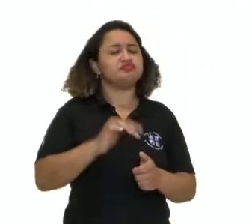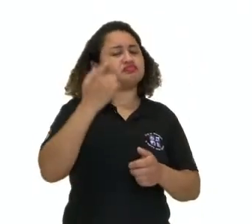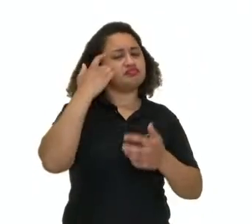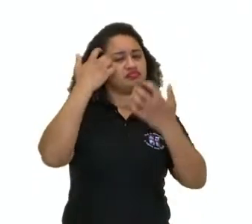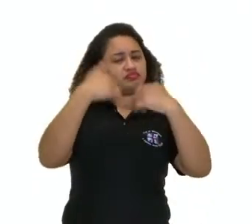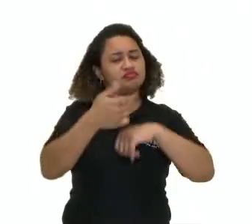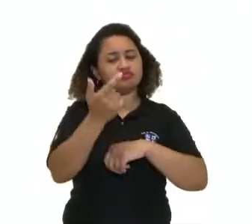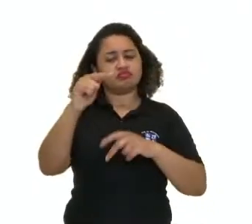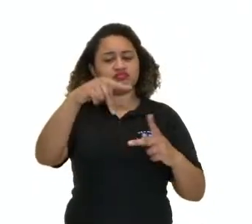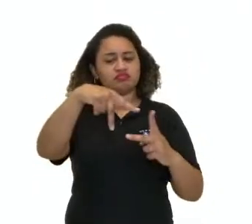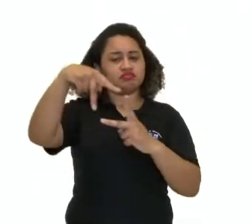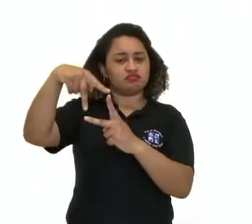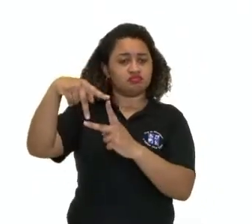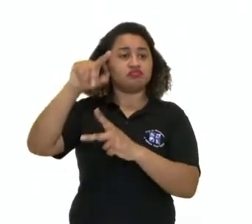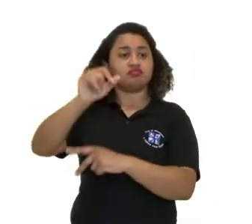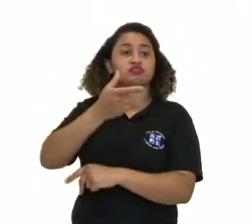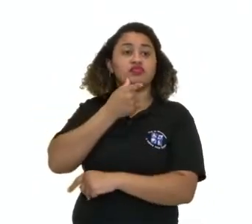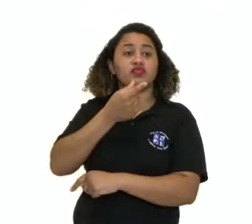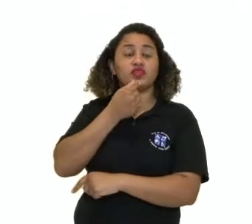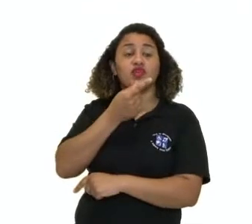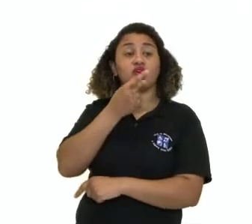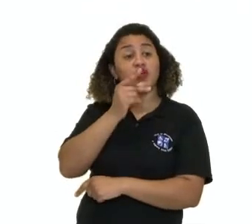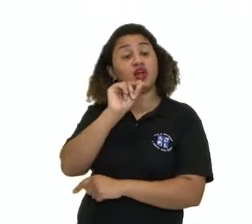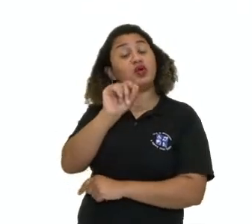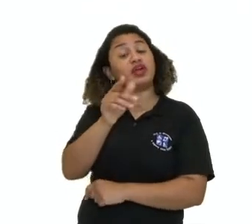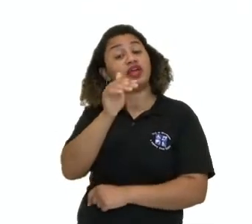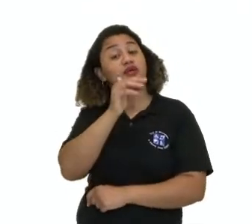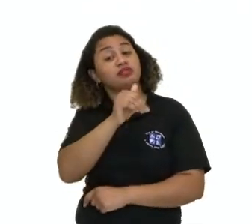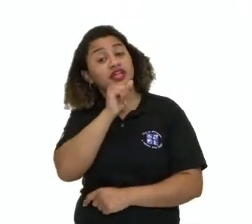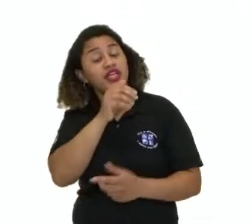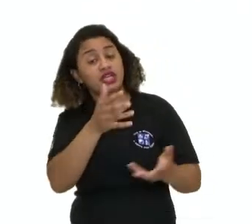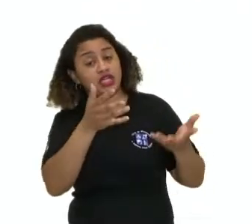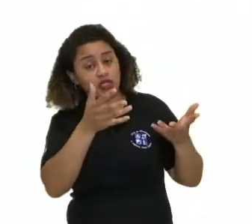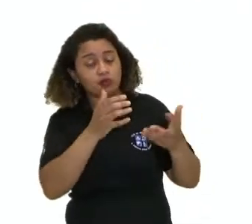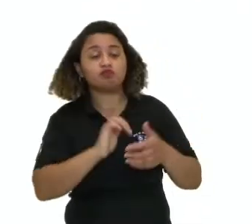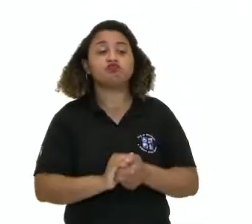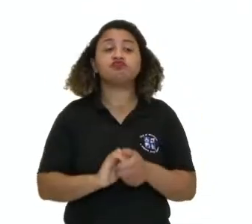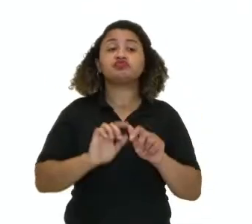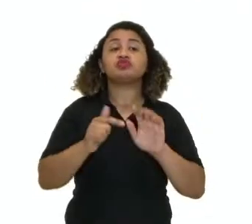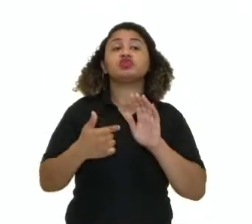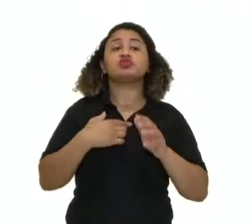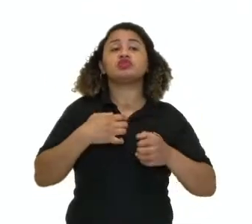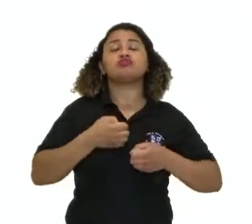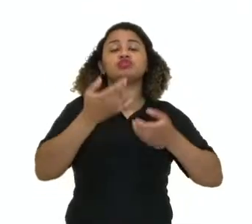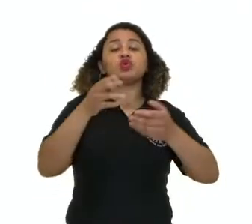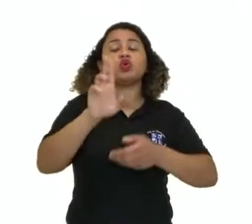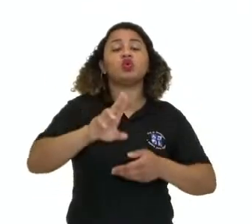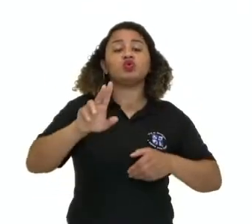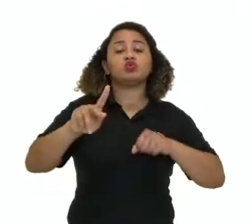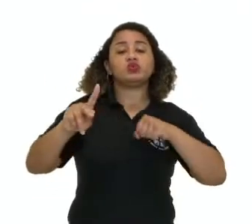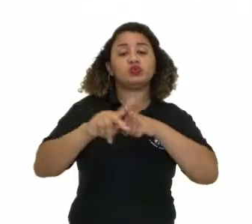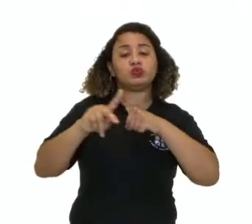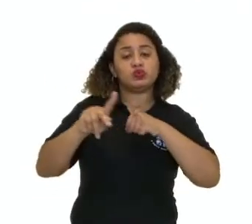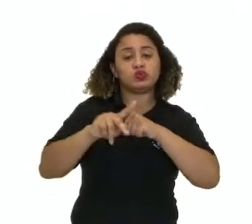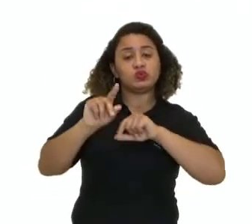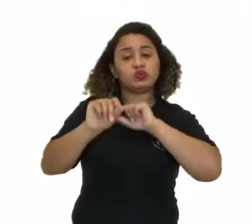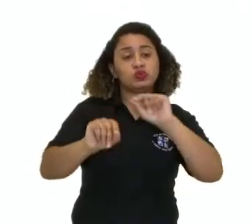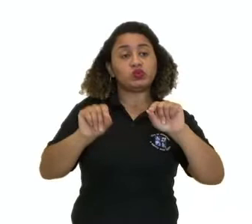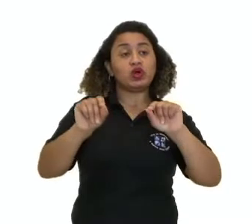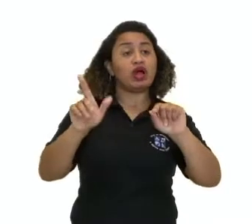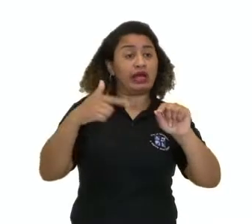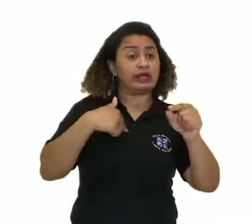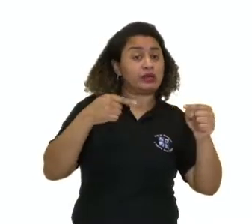último quadrinho, o Calvin finalmente diz o que a mãe quer ouvir. A fala dele revela o uso da colocação pronominal em acordo